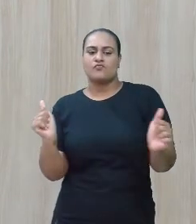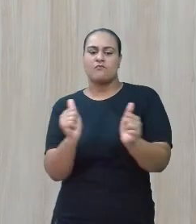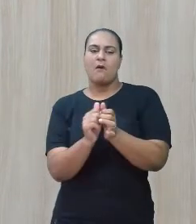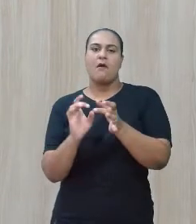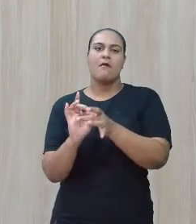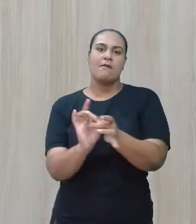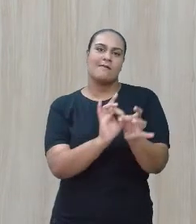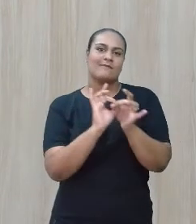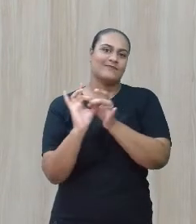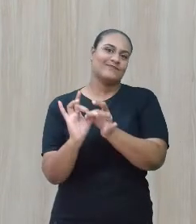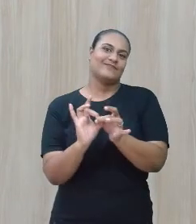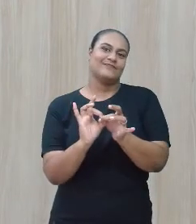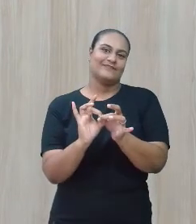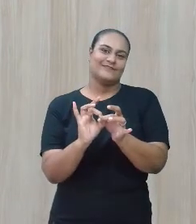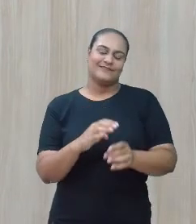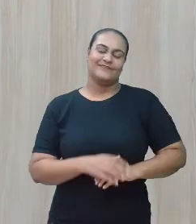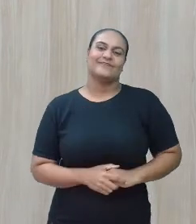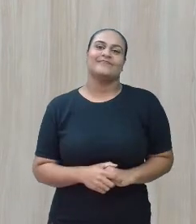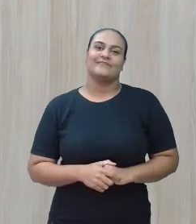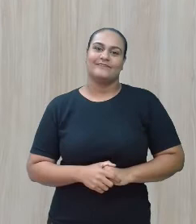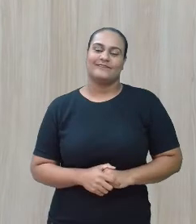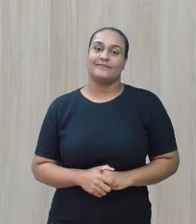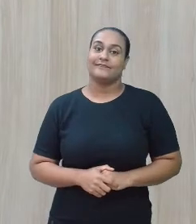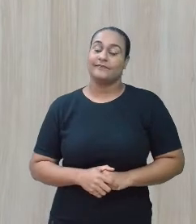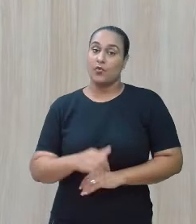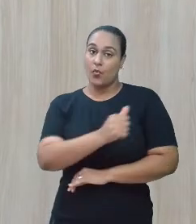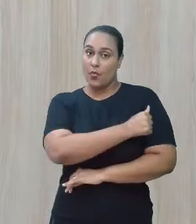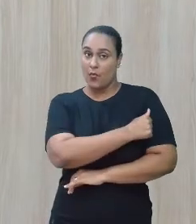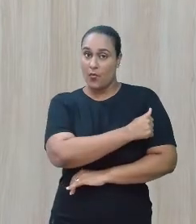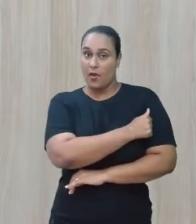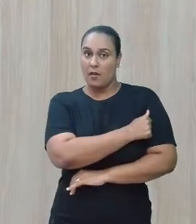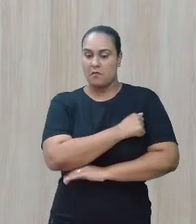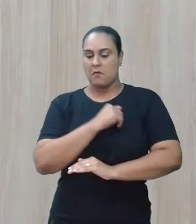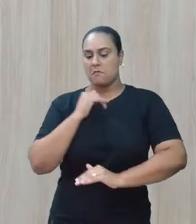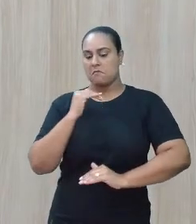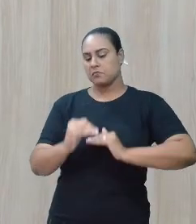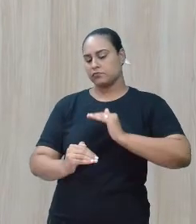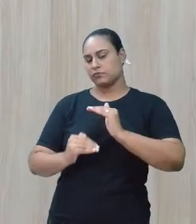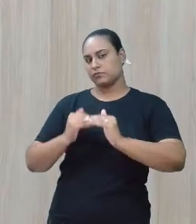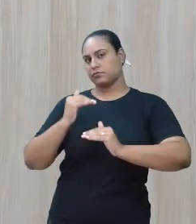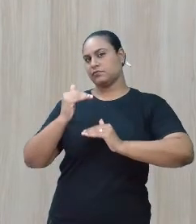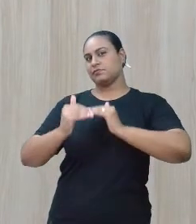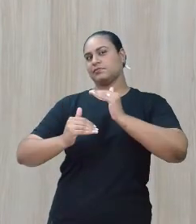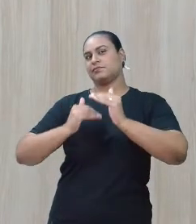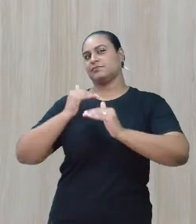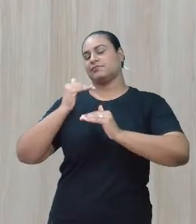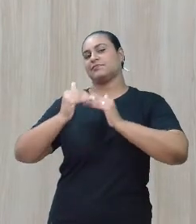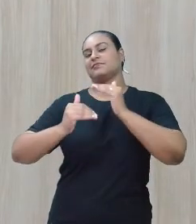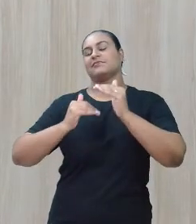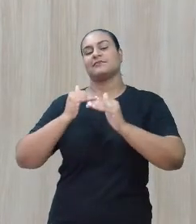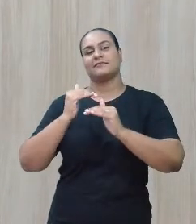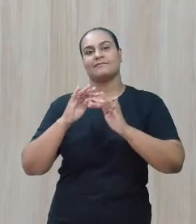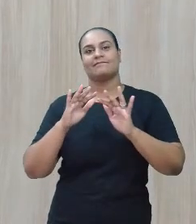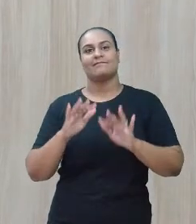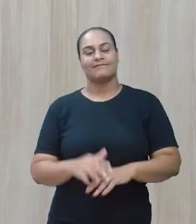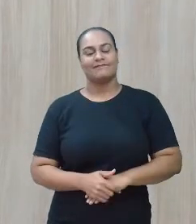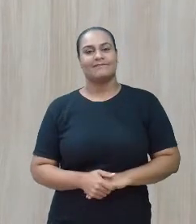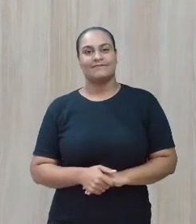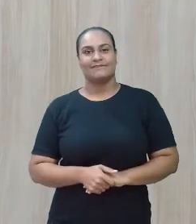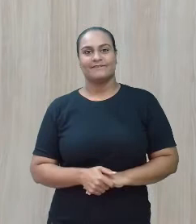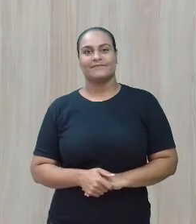andam juntos, esse aluno vai crescer e crescer muito. Então, conto com